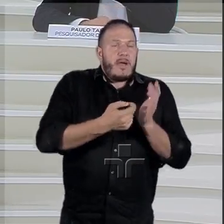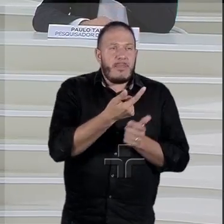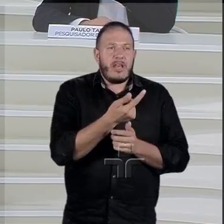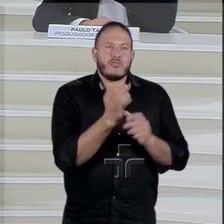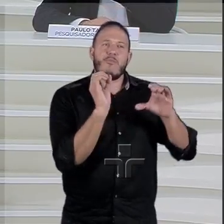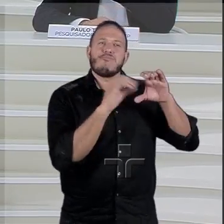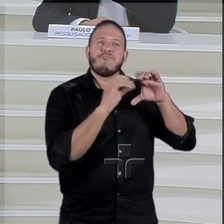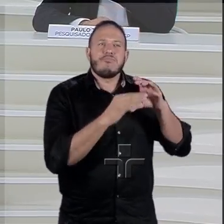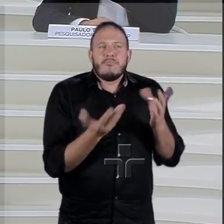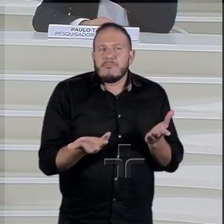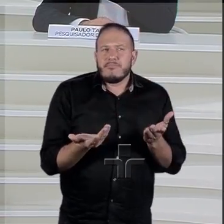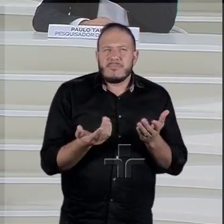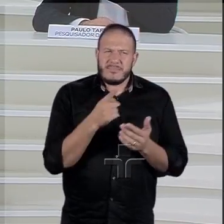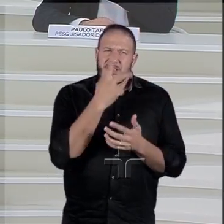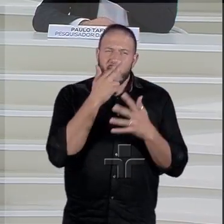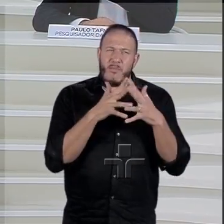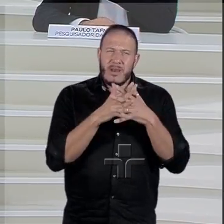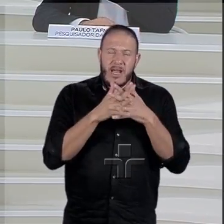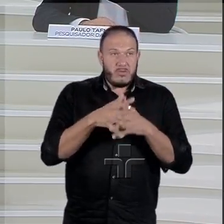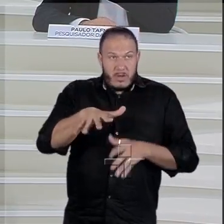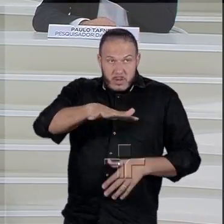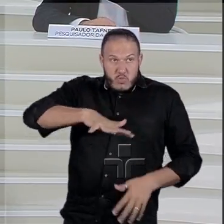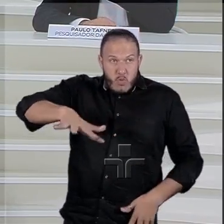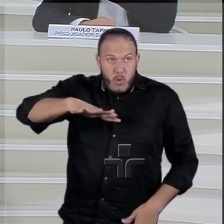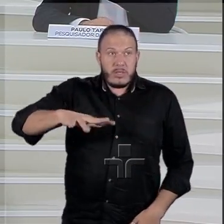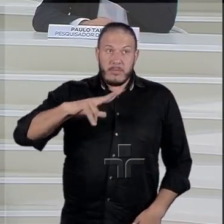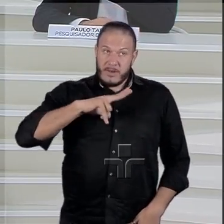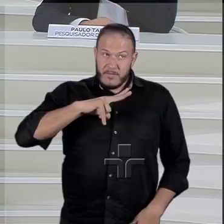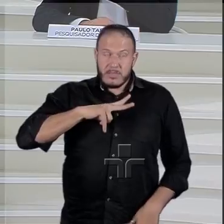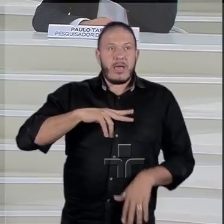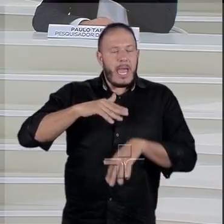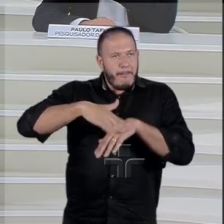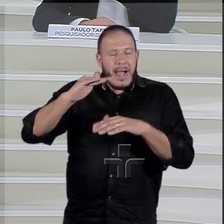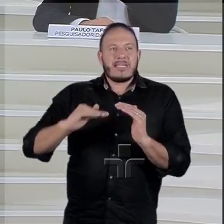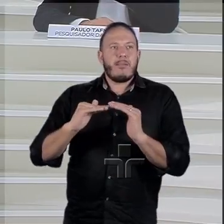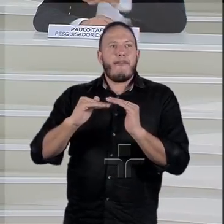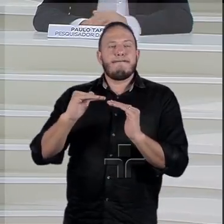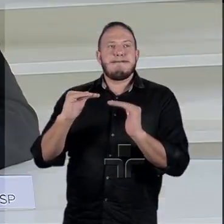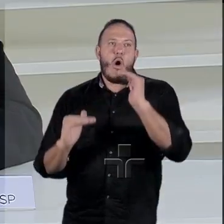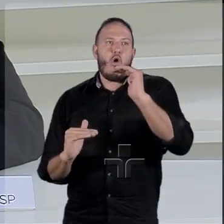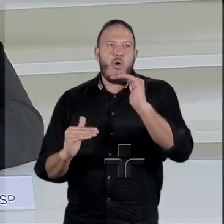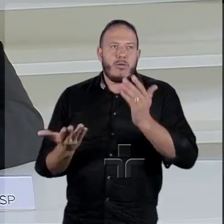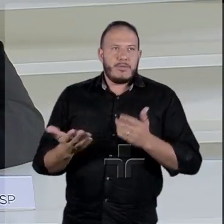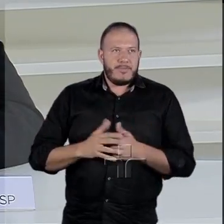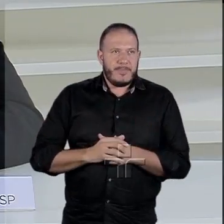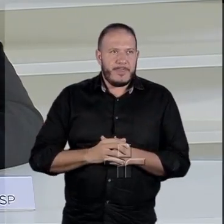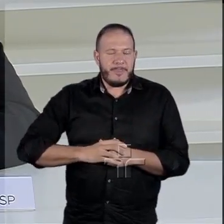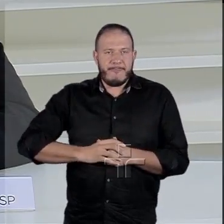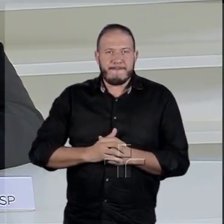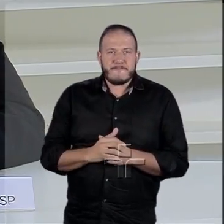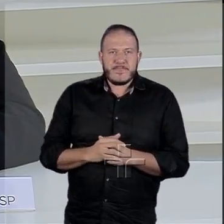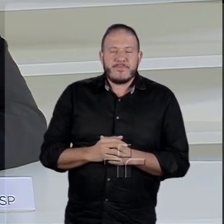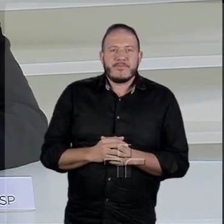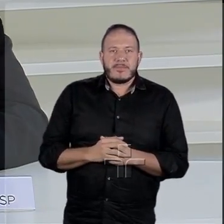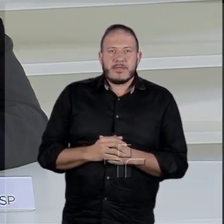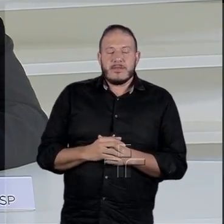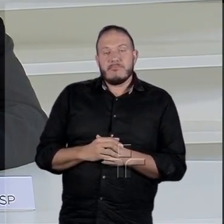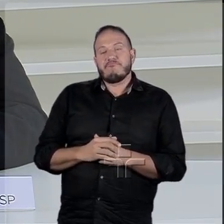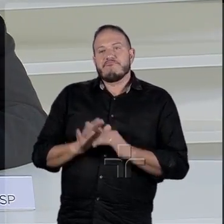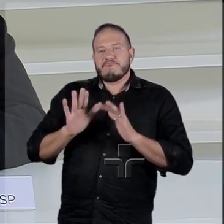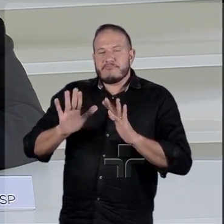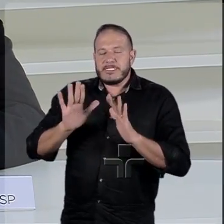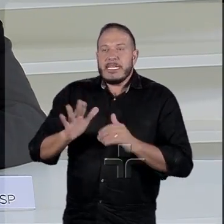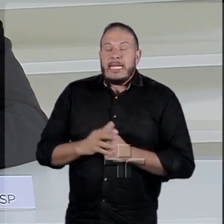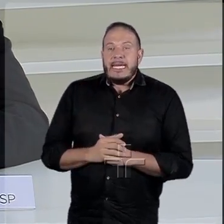a relação do setor privado é a mais equânime. Quer dizer, digamos